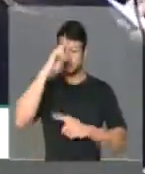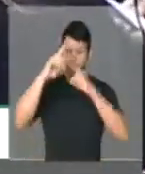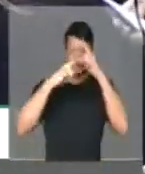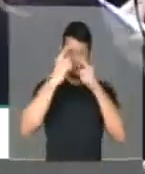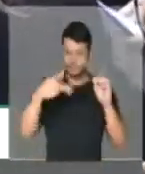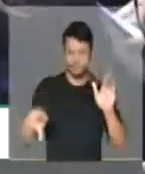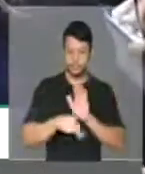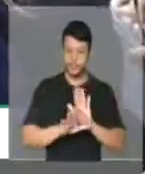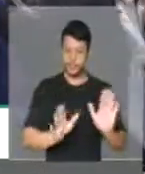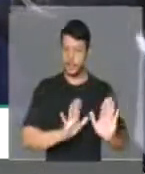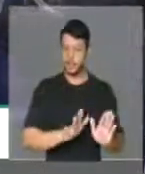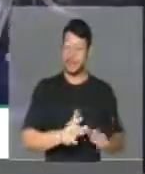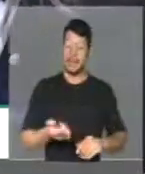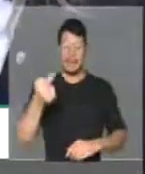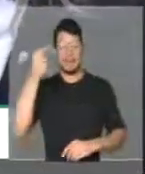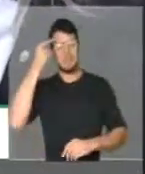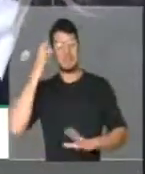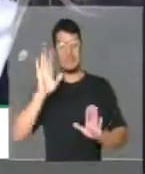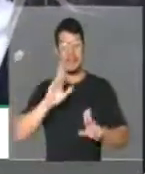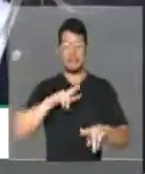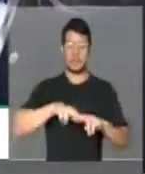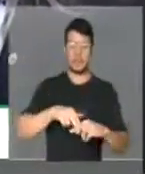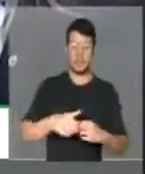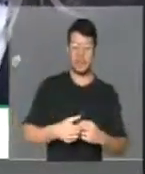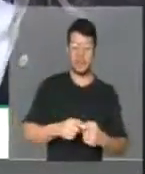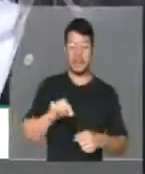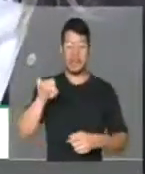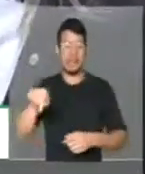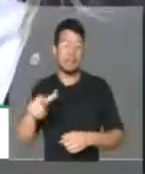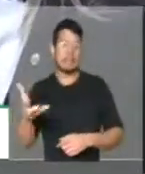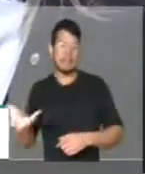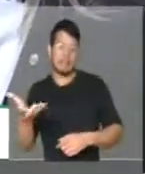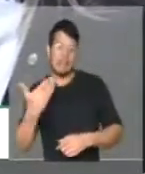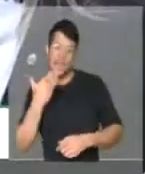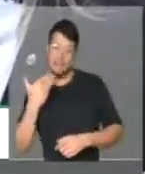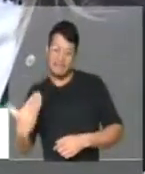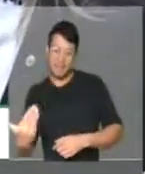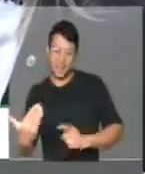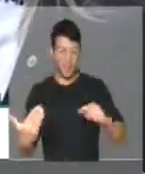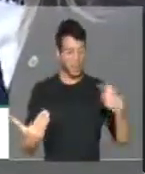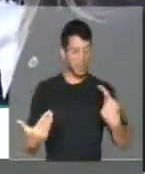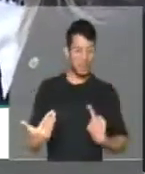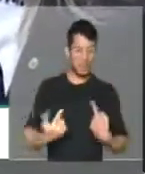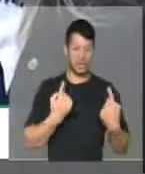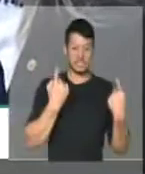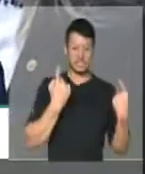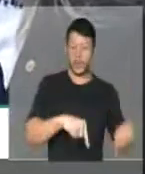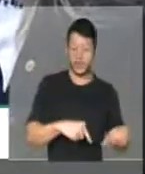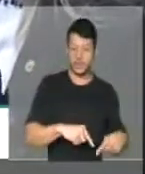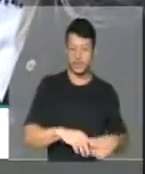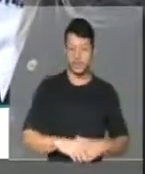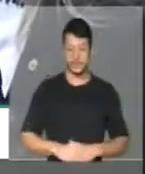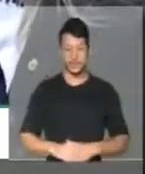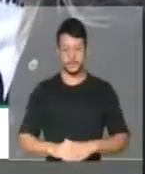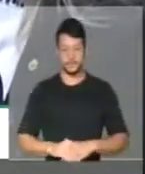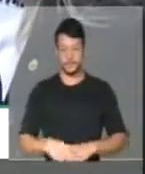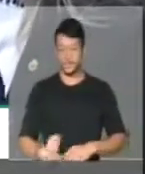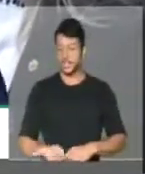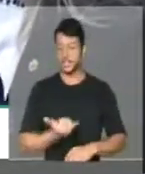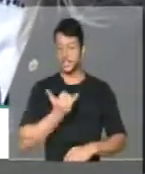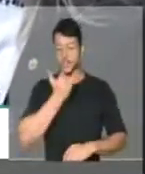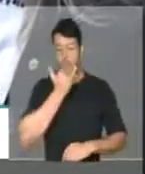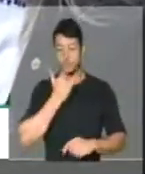de vista de achar porque o lado de cá está se manifestando a favor, então não presta. Esta